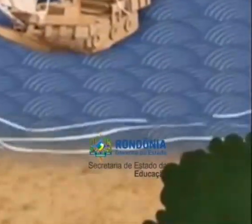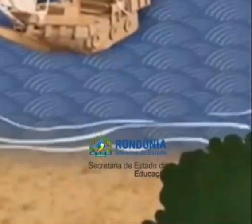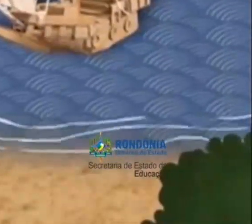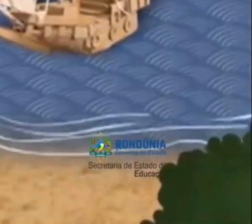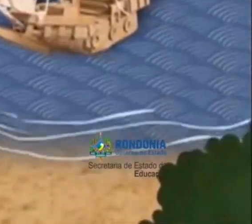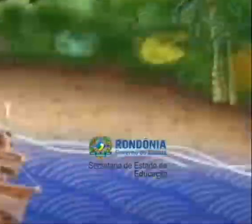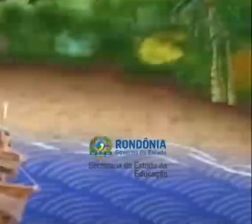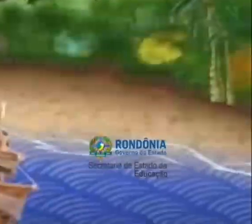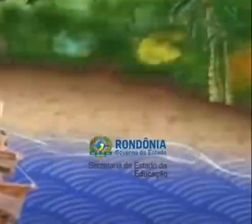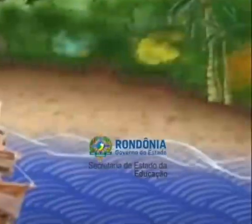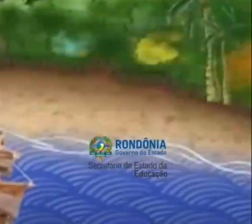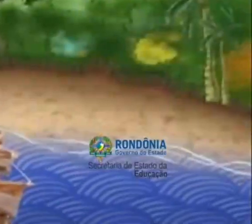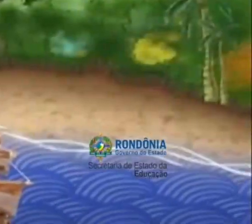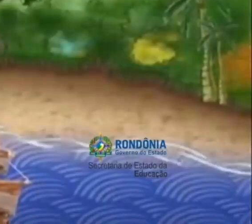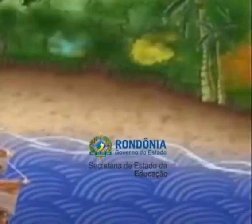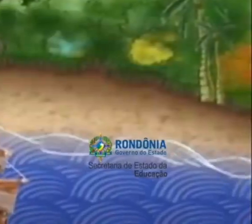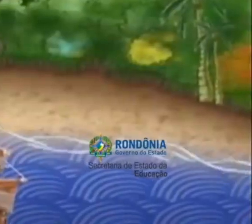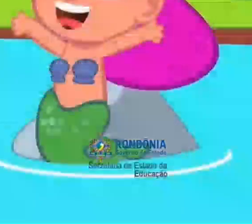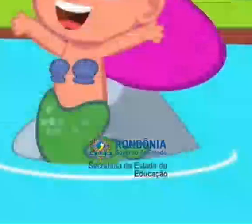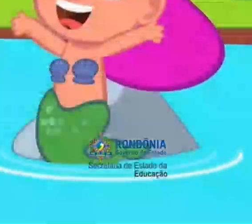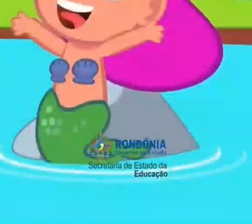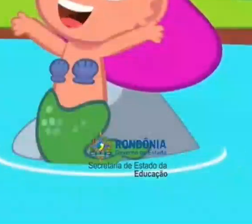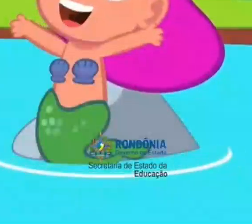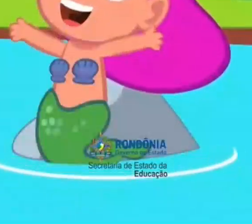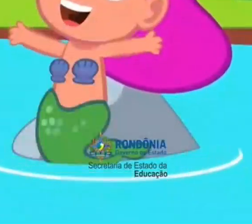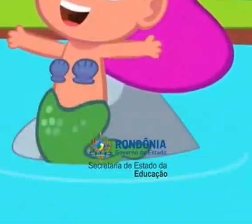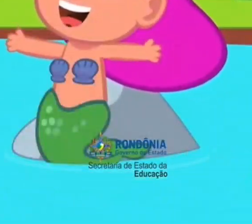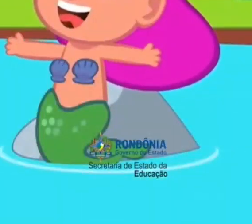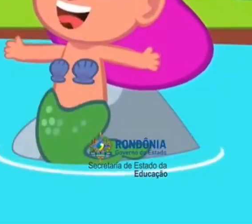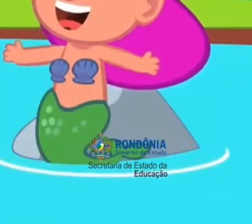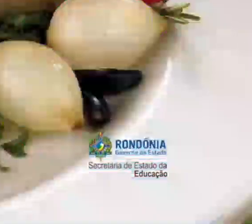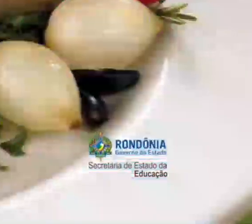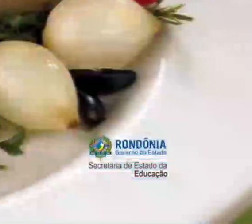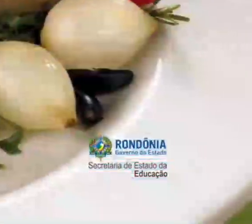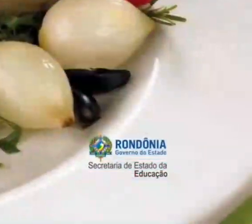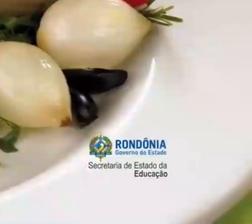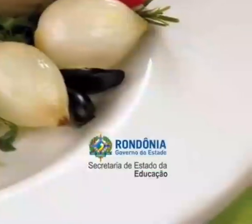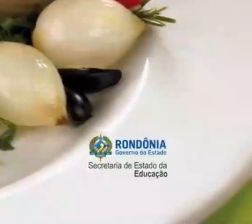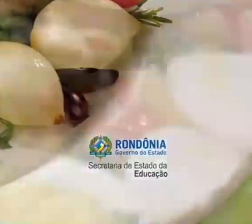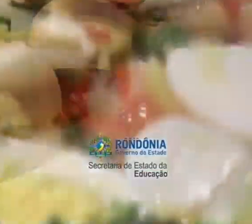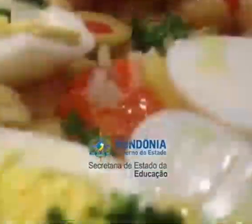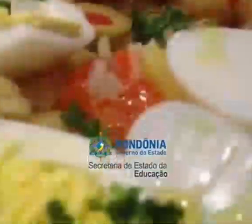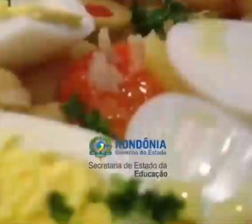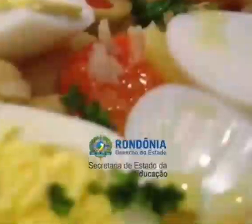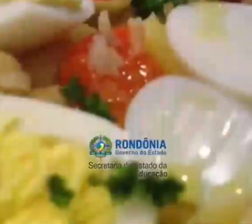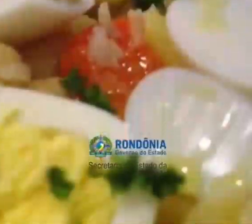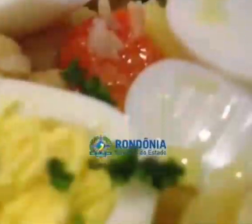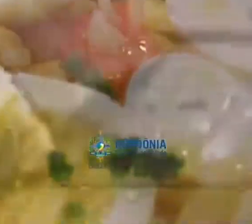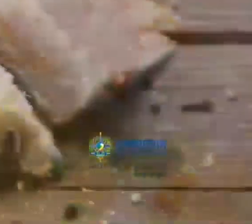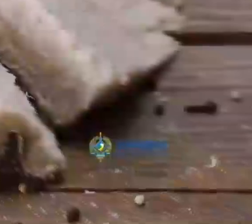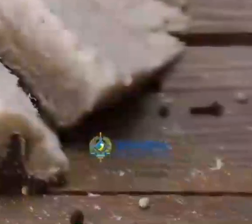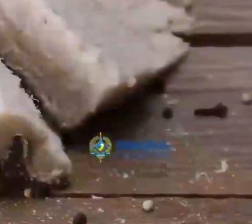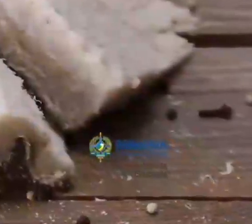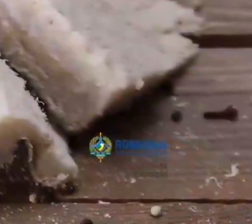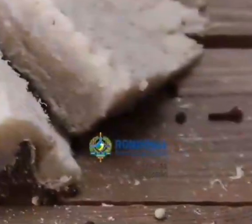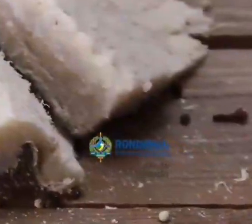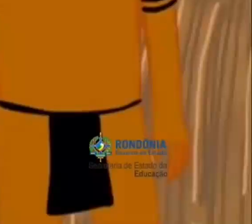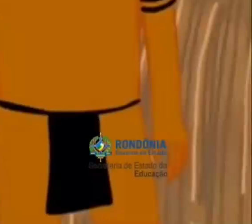europeus, de quem herdamos a língua portuguesa, lendas folclóricas e os deliciosos pratos à base de